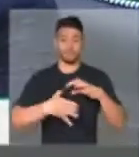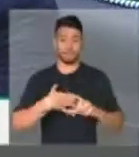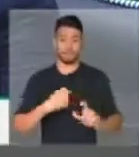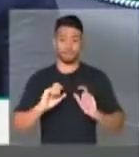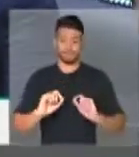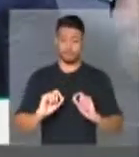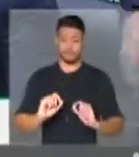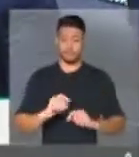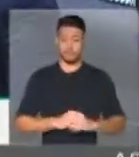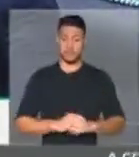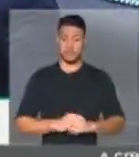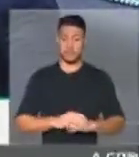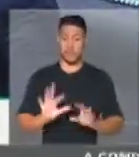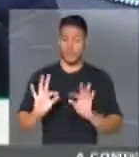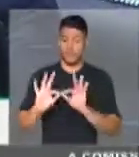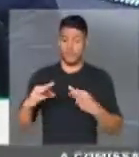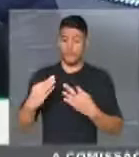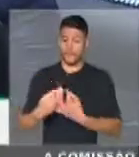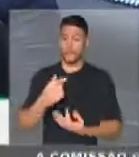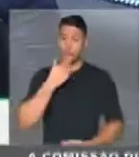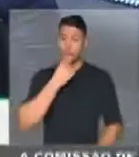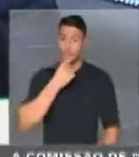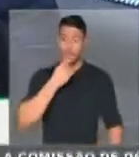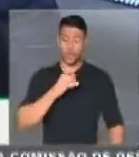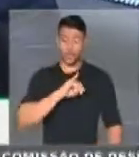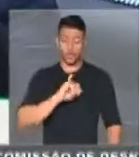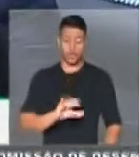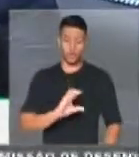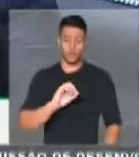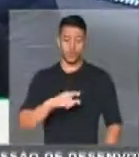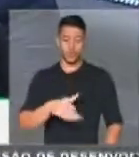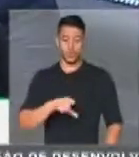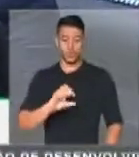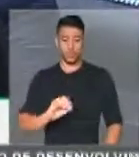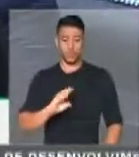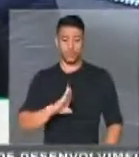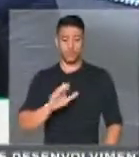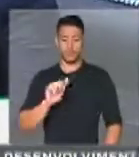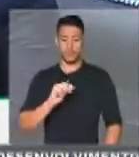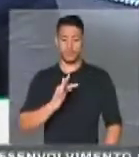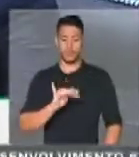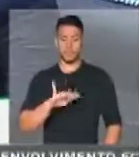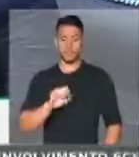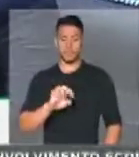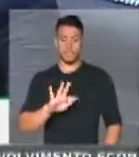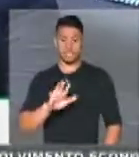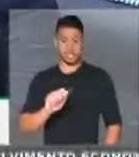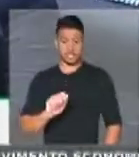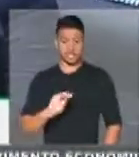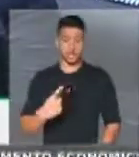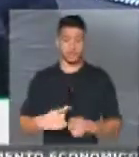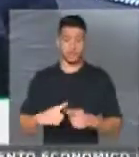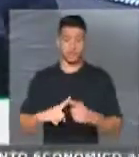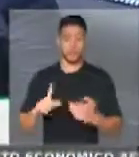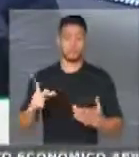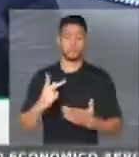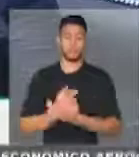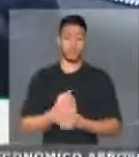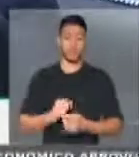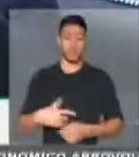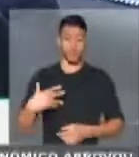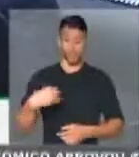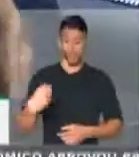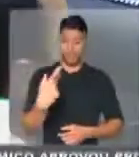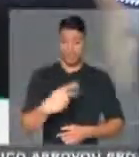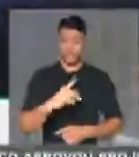Magalhães, um amigo de Serra Talhada, seu filho Vinícius, mais três parentes que foram covardemente